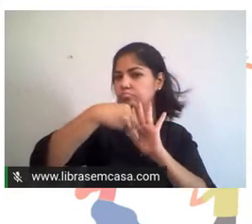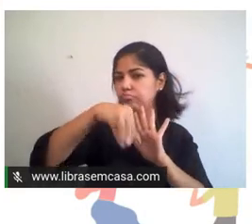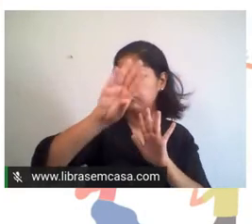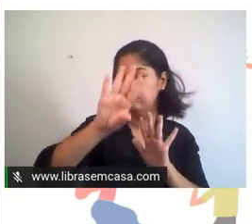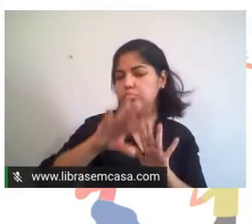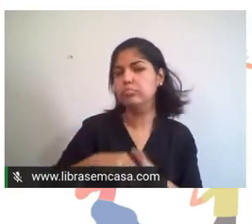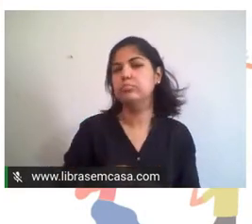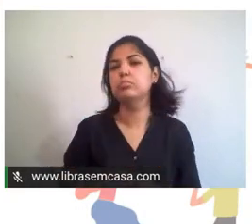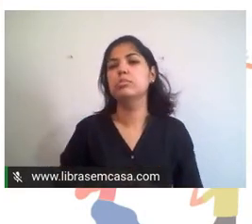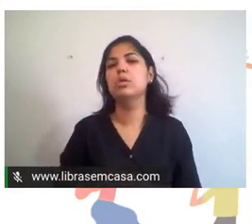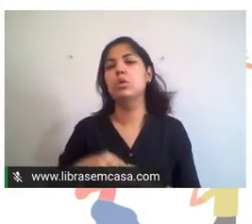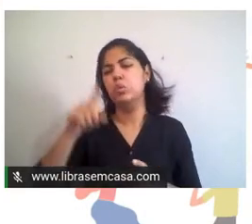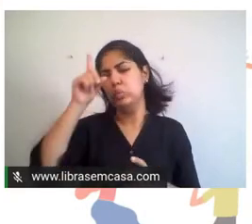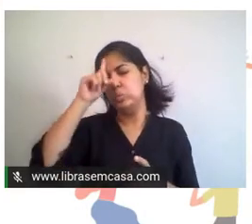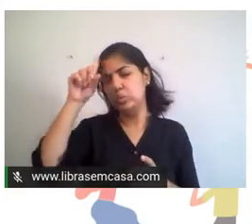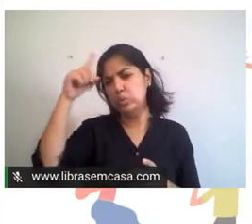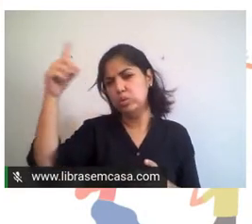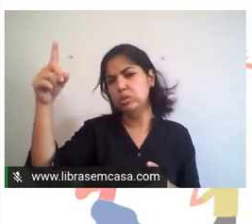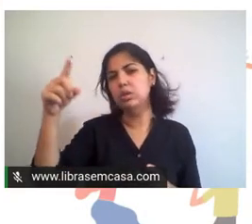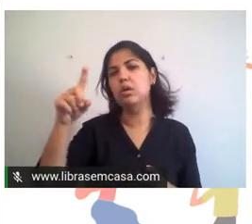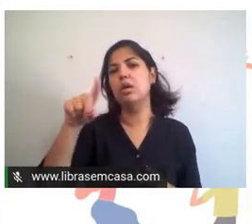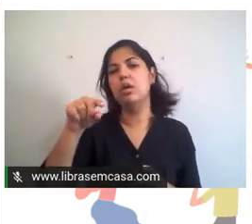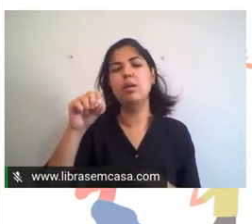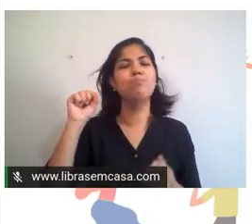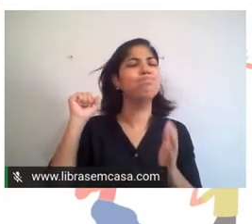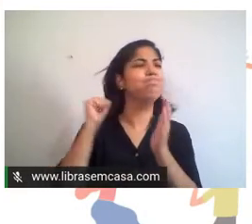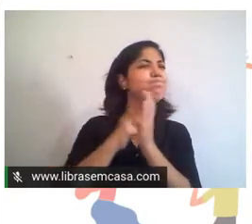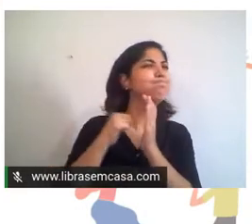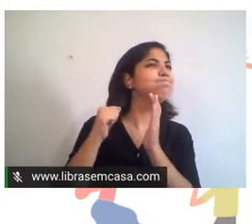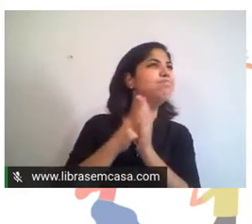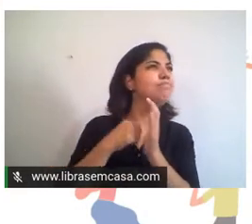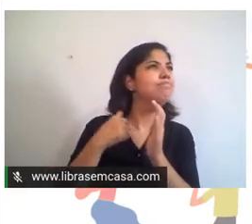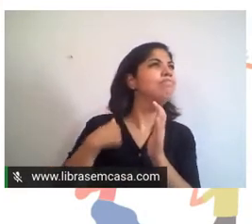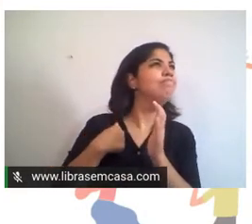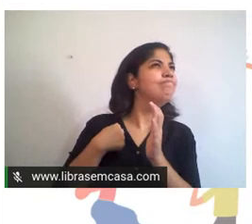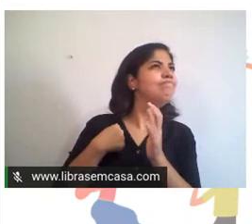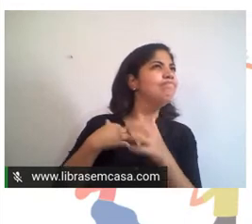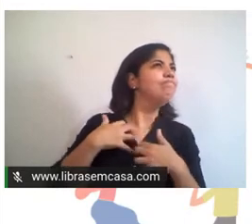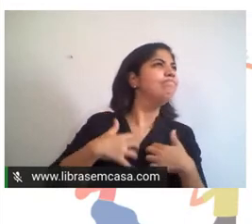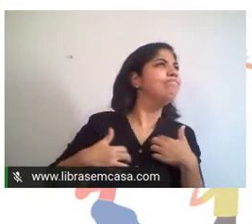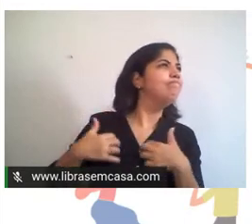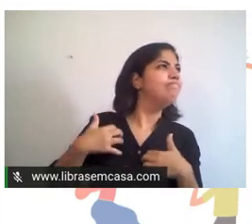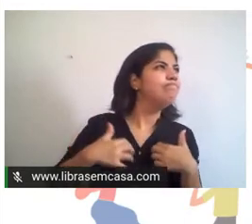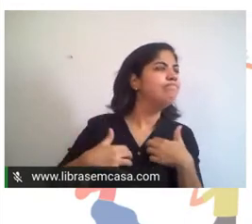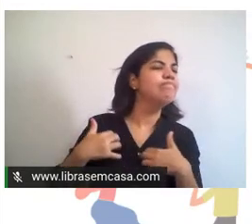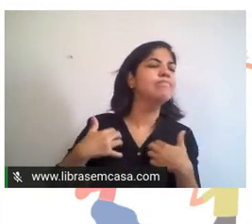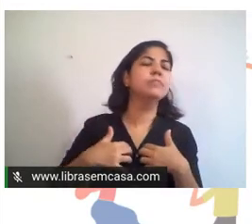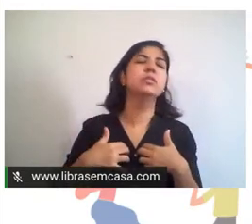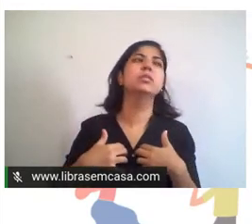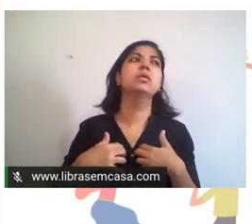dia ela grita na nossa porta e que é muito fundamental. Queria que a gente